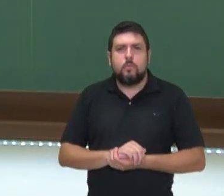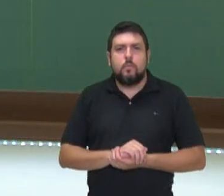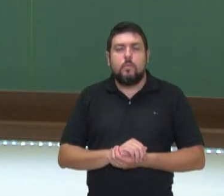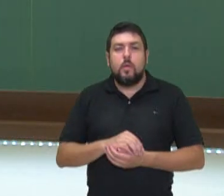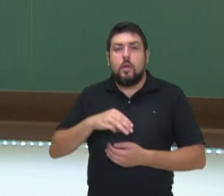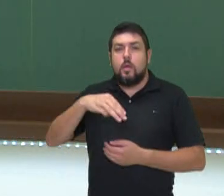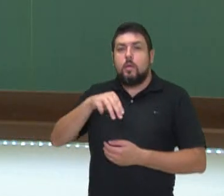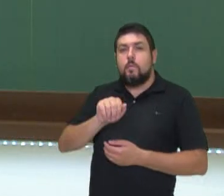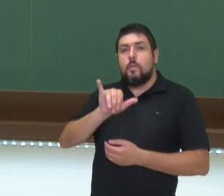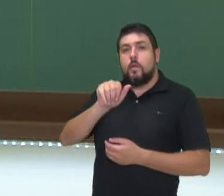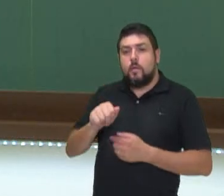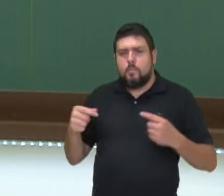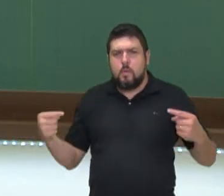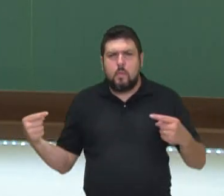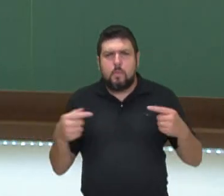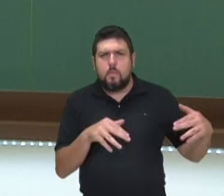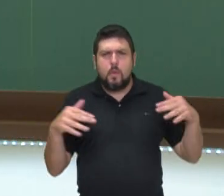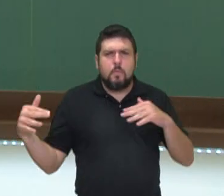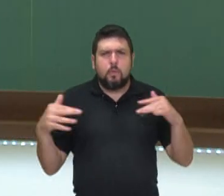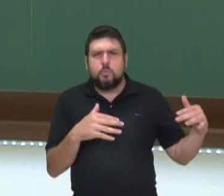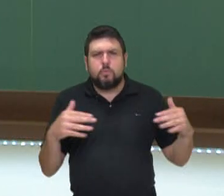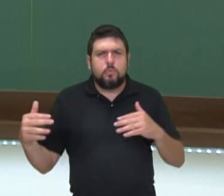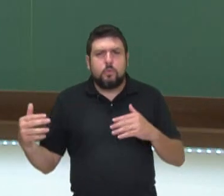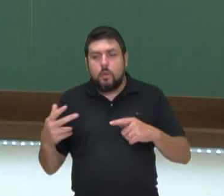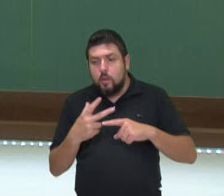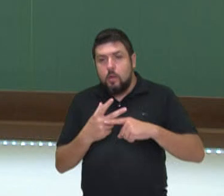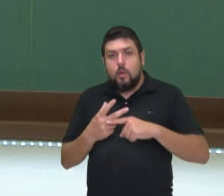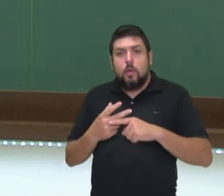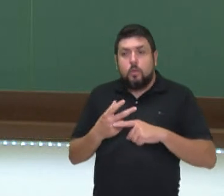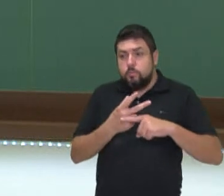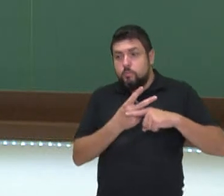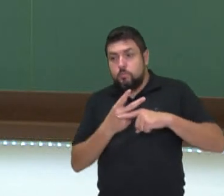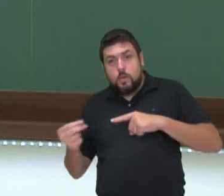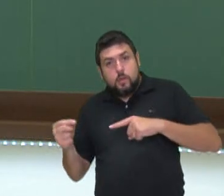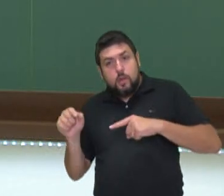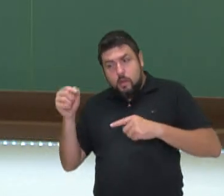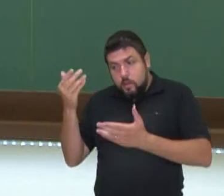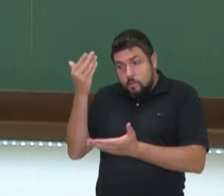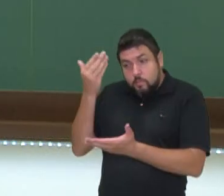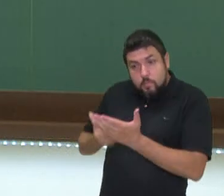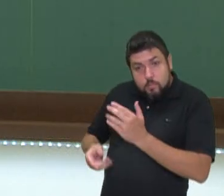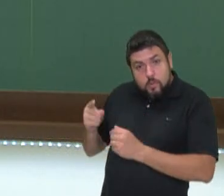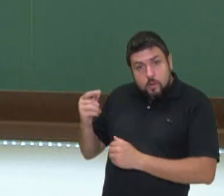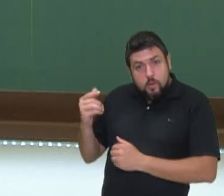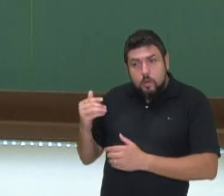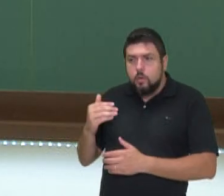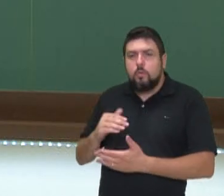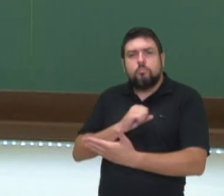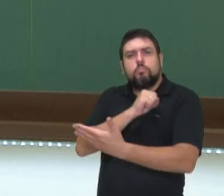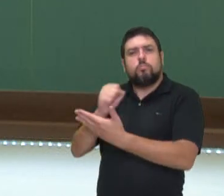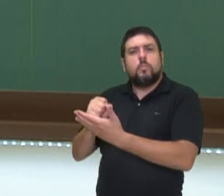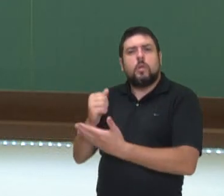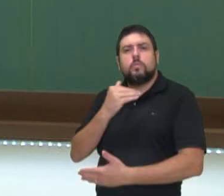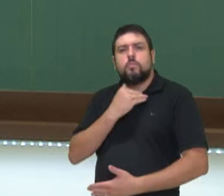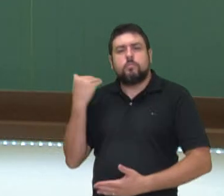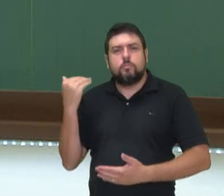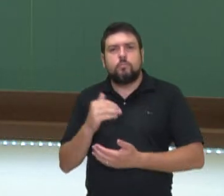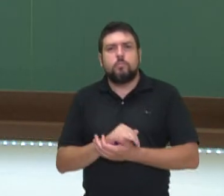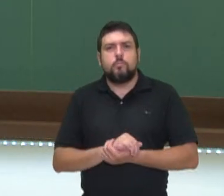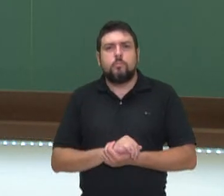o jogo era pena de morte, né? E da Inglaterra que veio o Charles